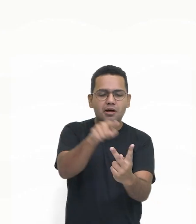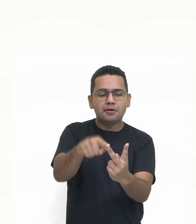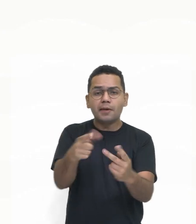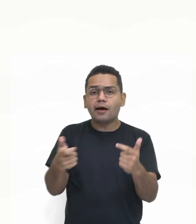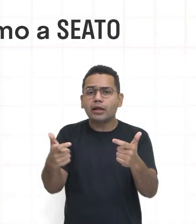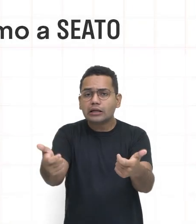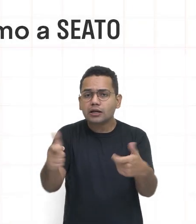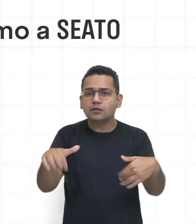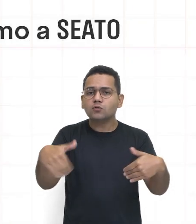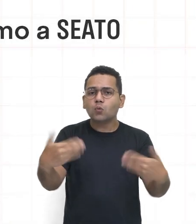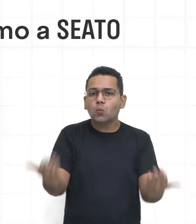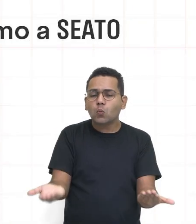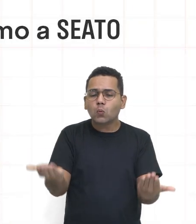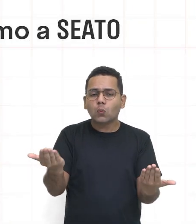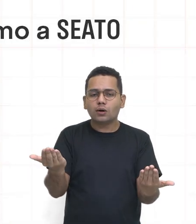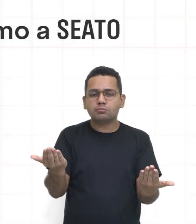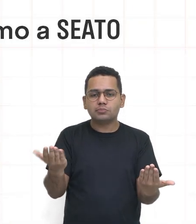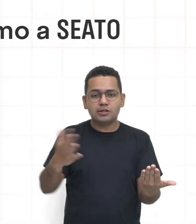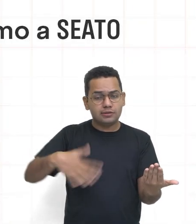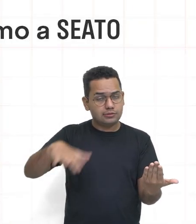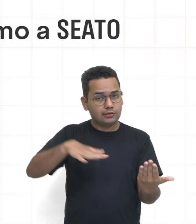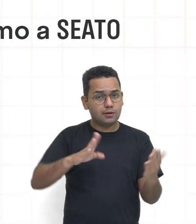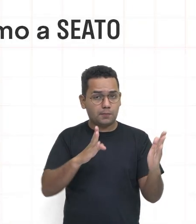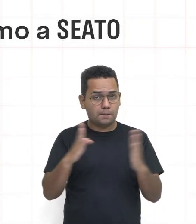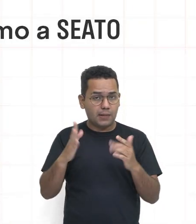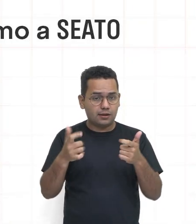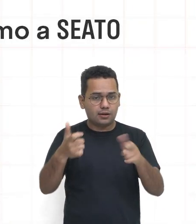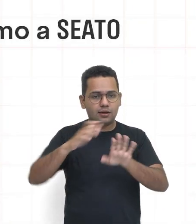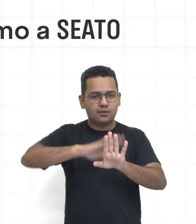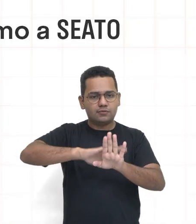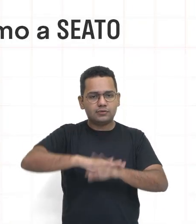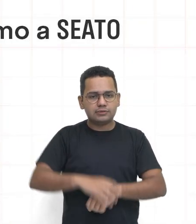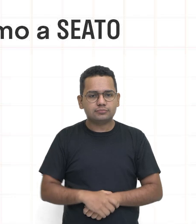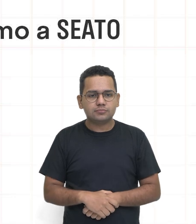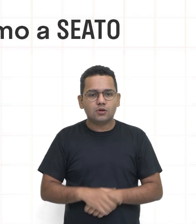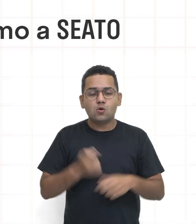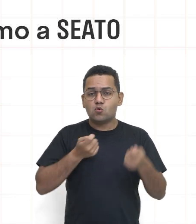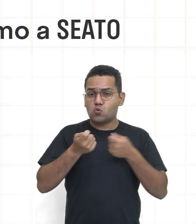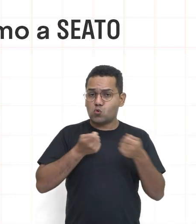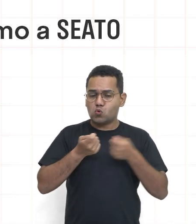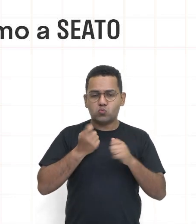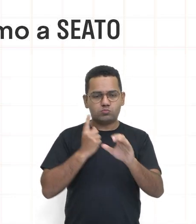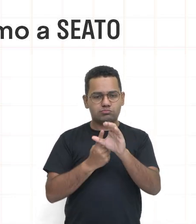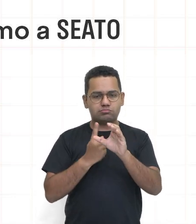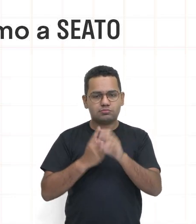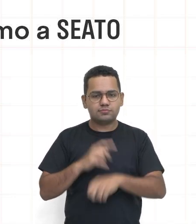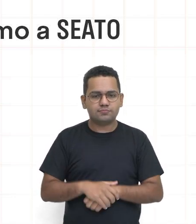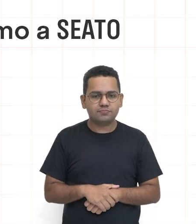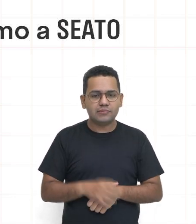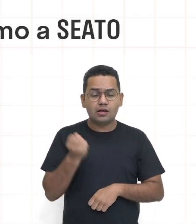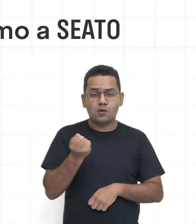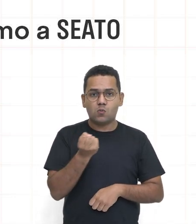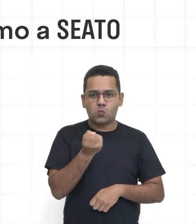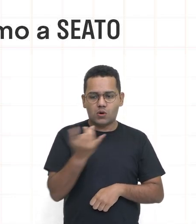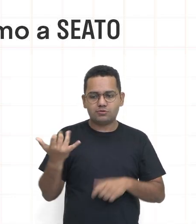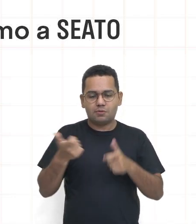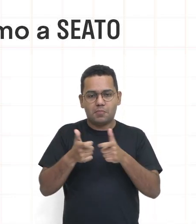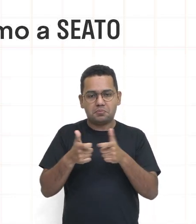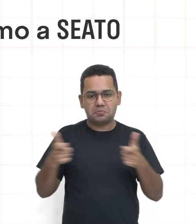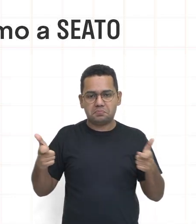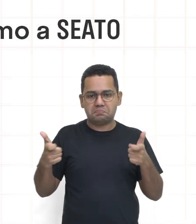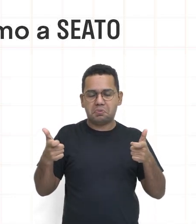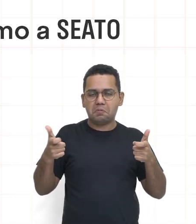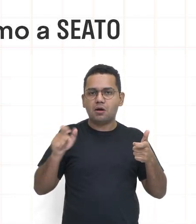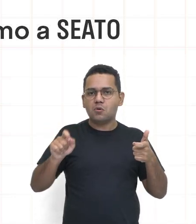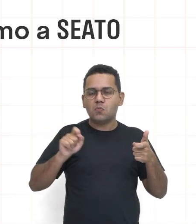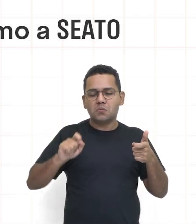contexto da Guerra Fria? Contenção do comunismo, aumento de despesas militares, criação